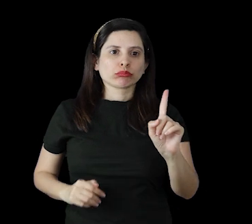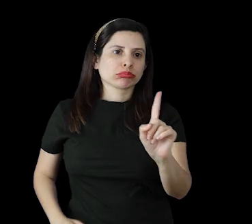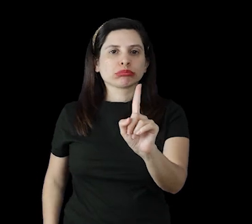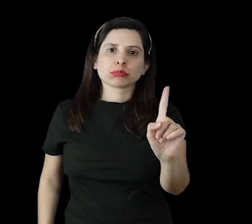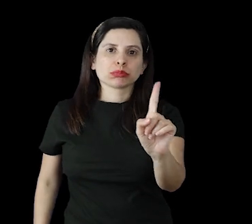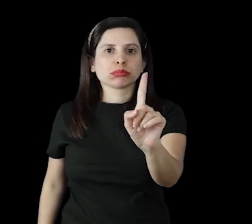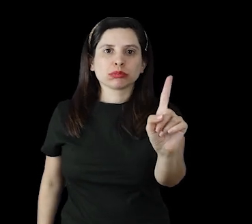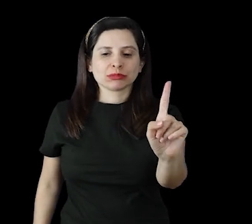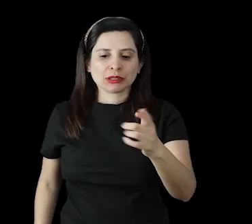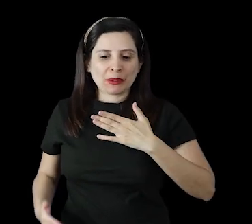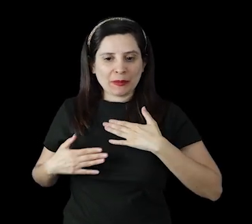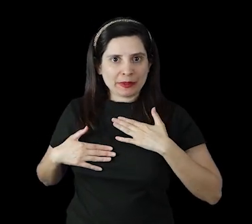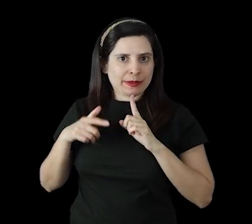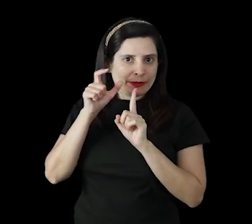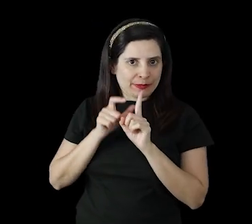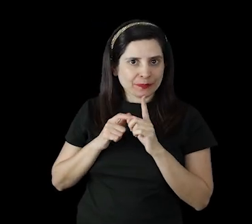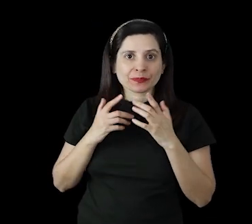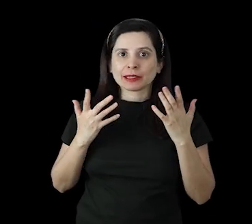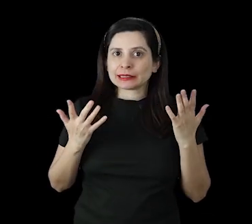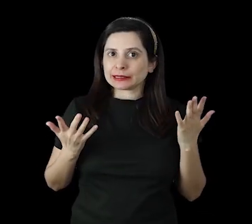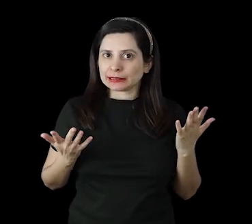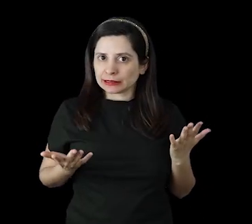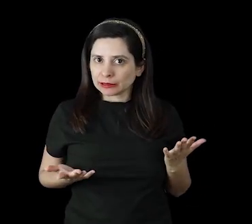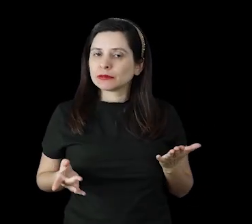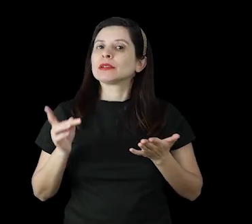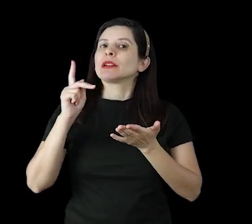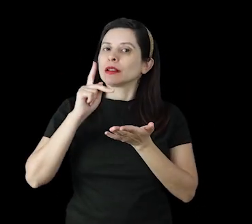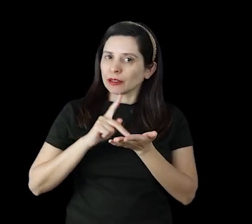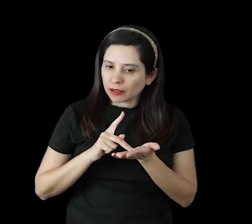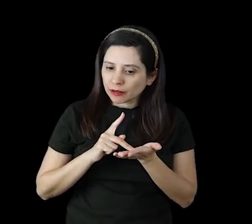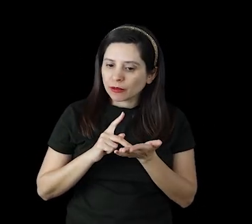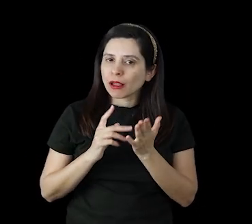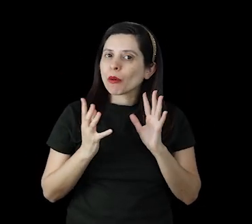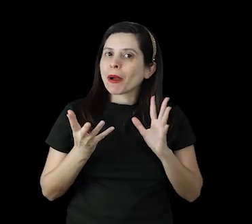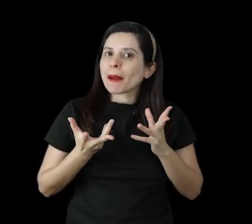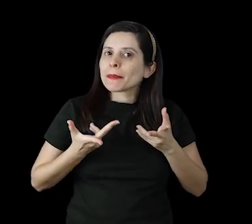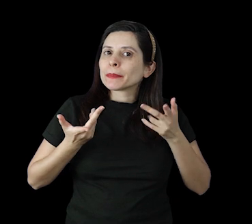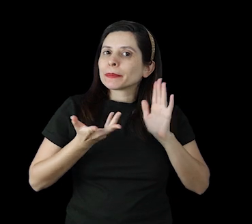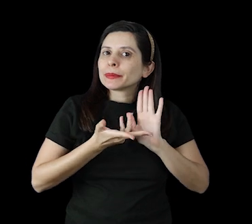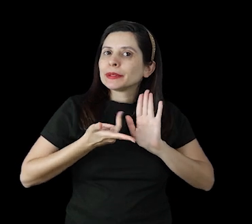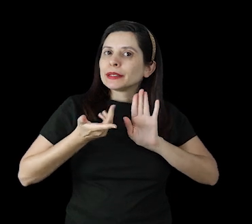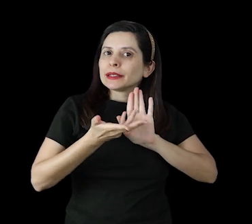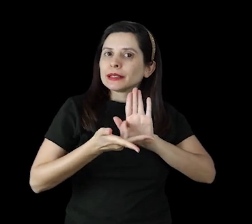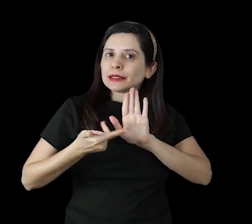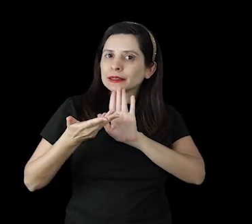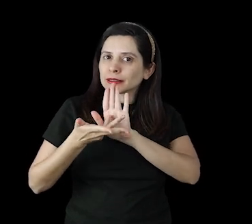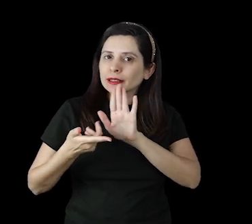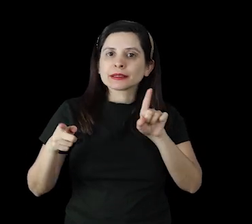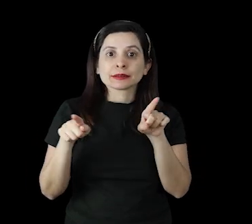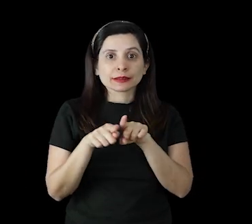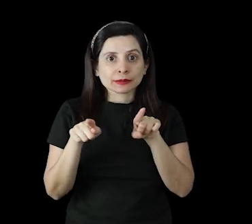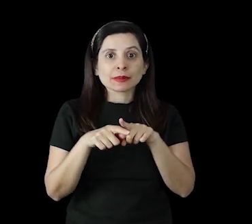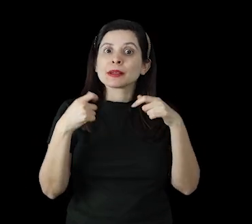né? Que é a minha personagem. Então, realmente é uma habilidade, e também você